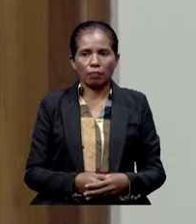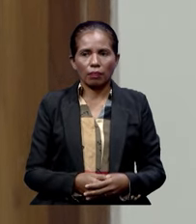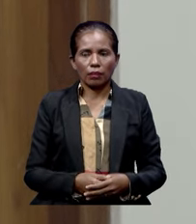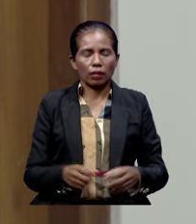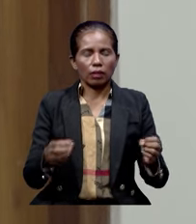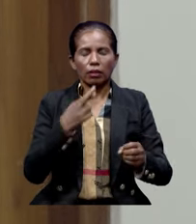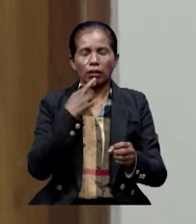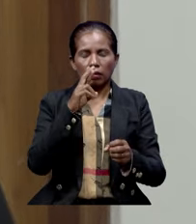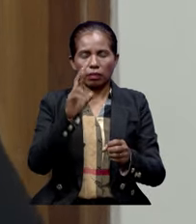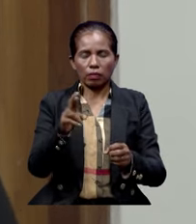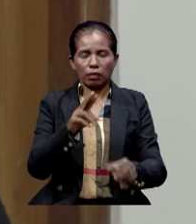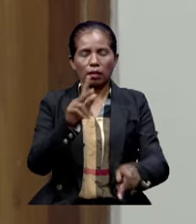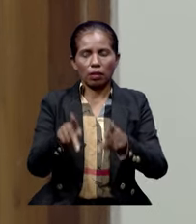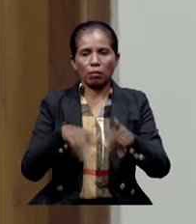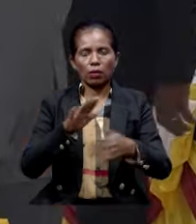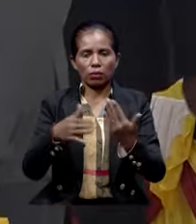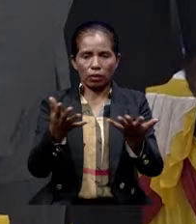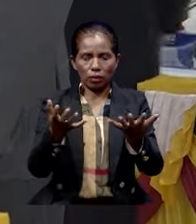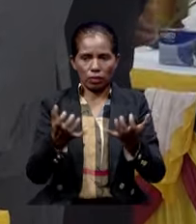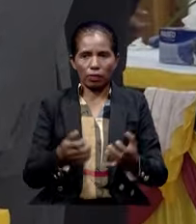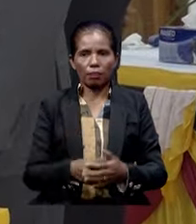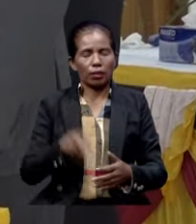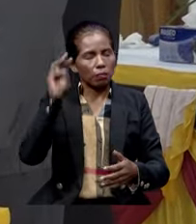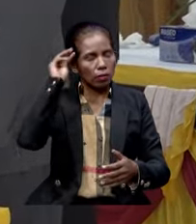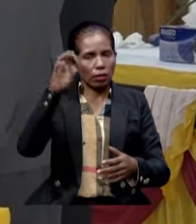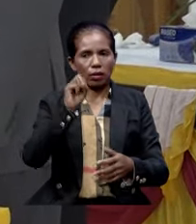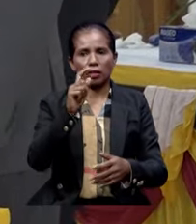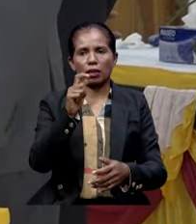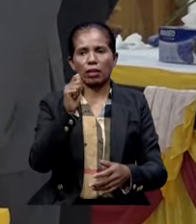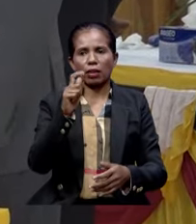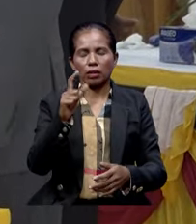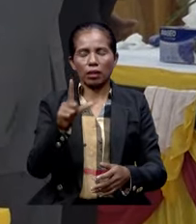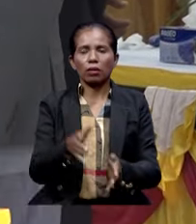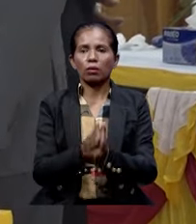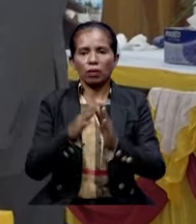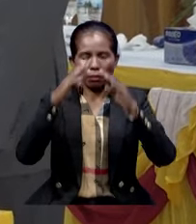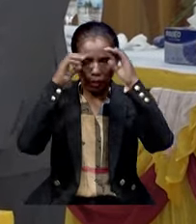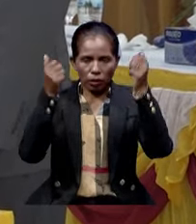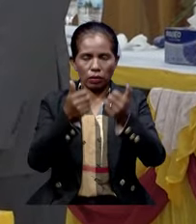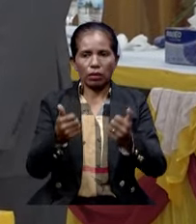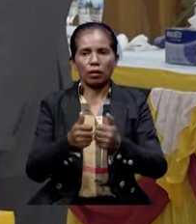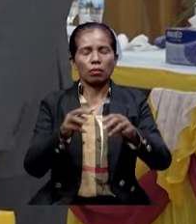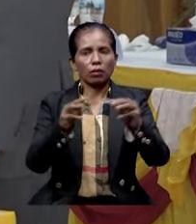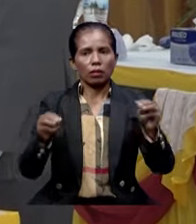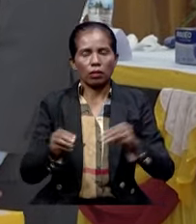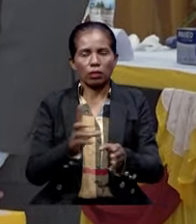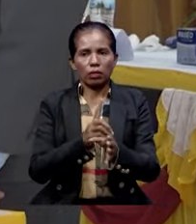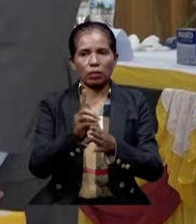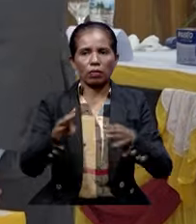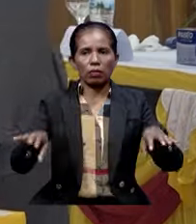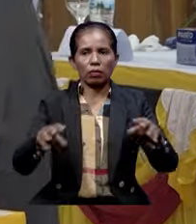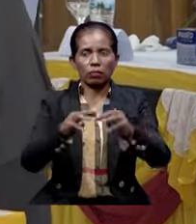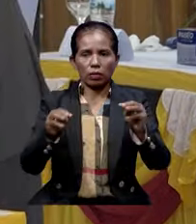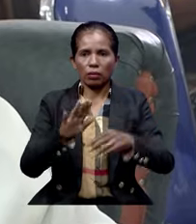responde diretamente ba povo ni hakara. Ministro da Administração Estatal Mos Russo, ba presidente da Autoridade Municipal, ou dirigente do Serviço Municipal